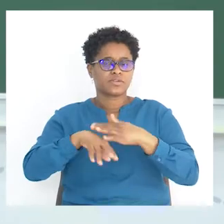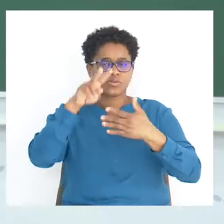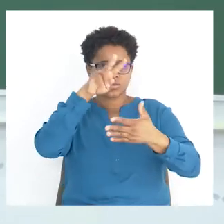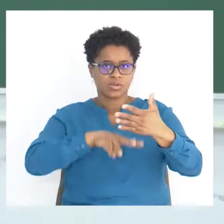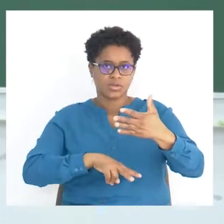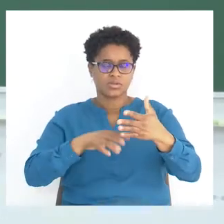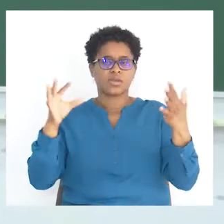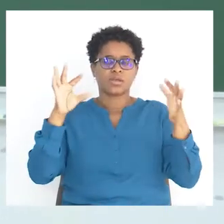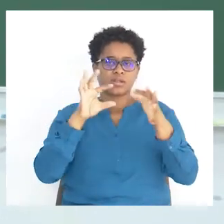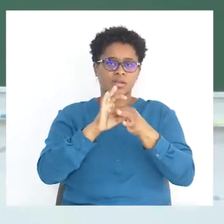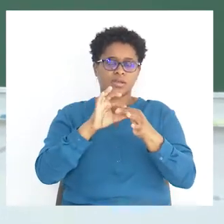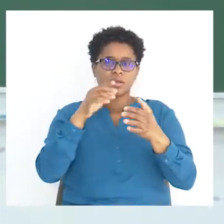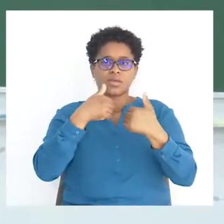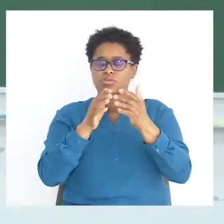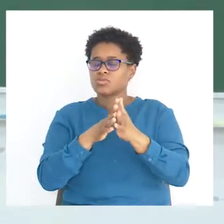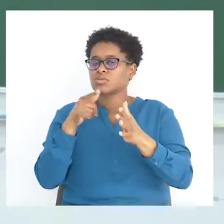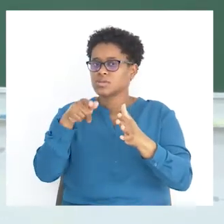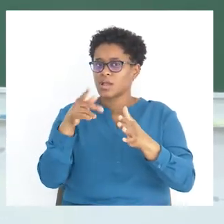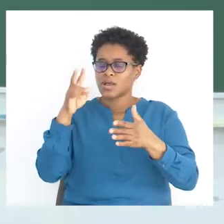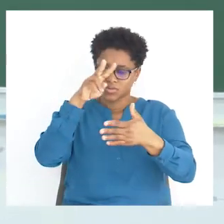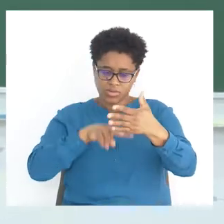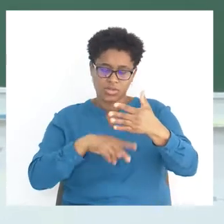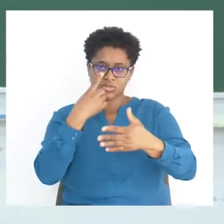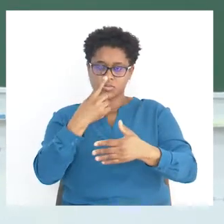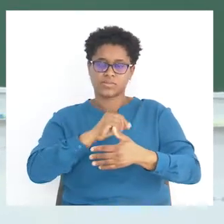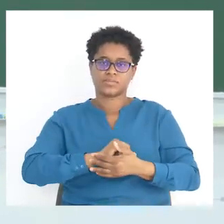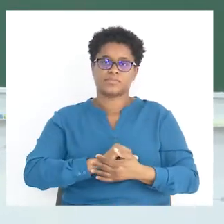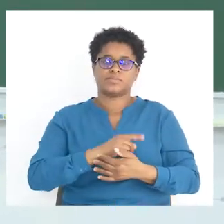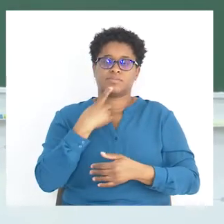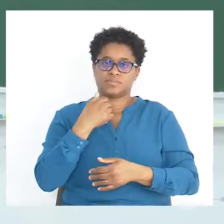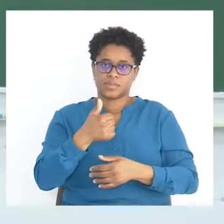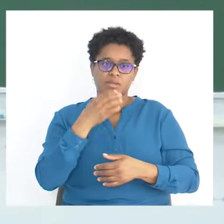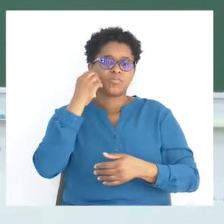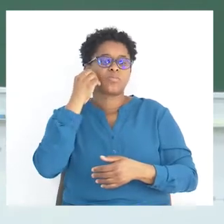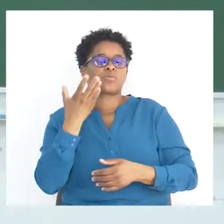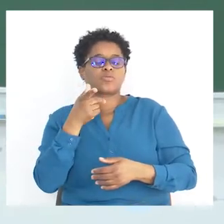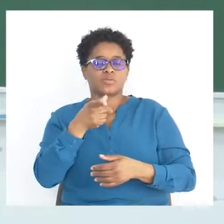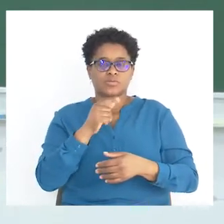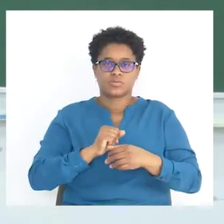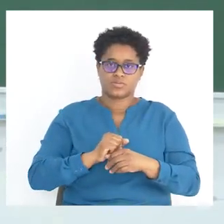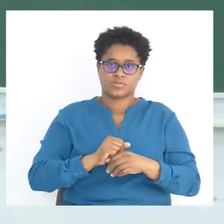o texto. É ligar tudo o que está lá num texto. Ok? Então, como é que vai